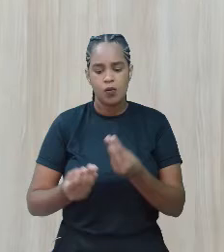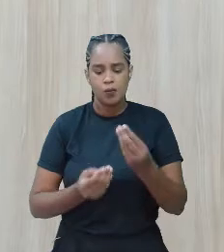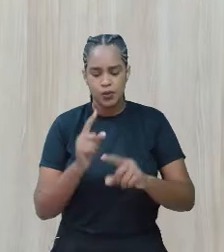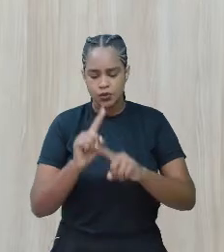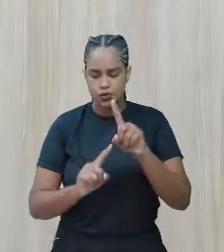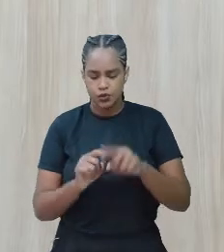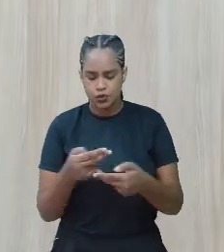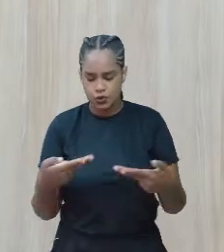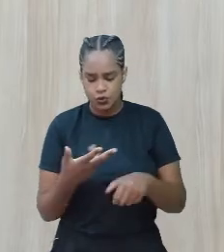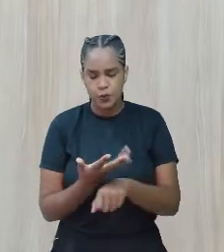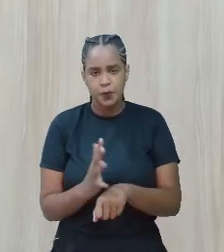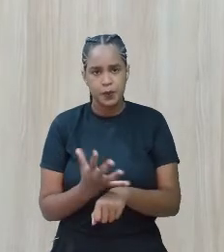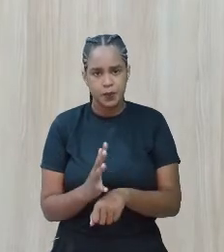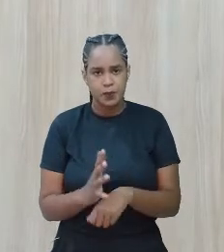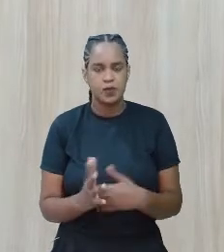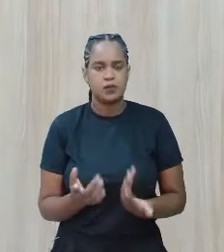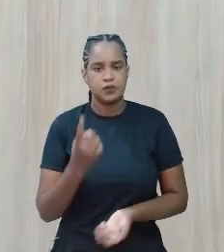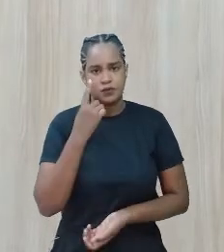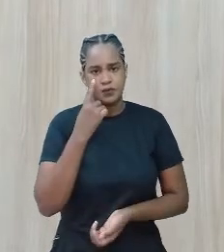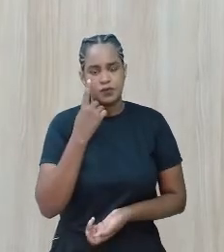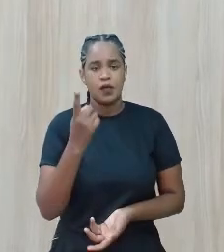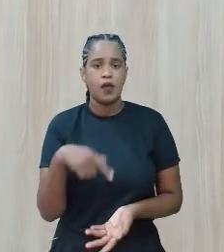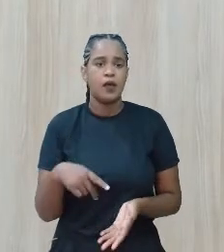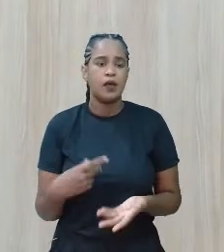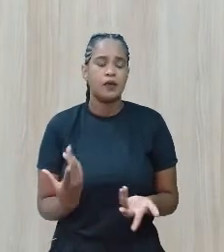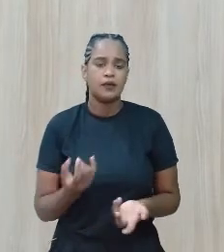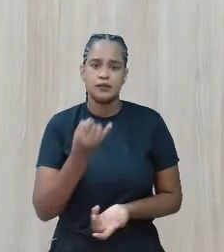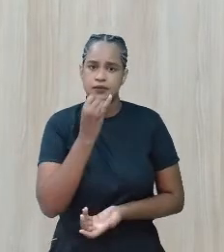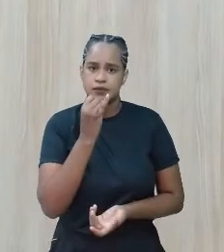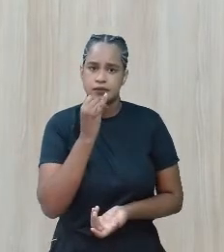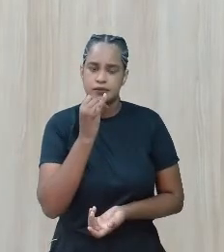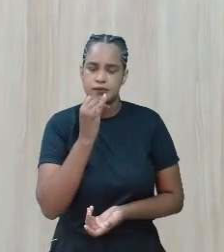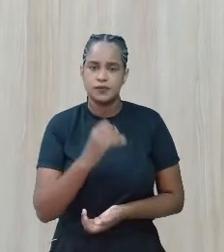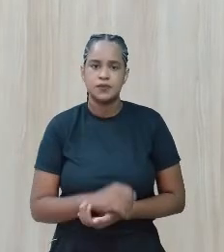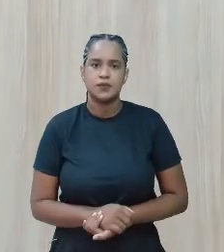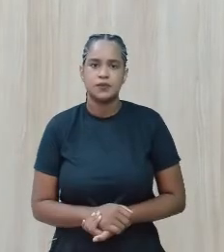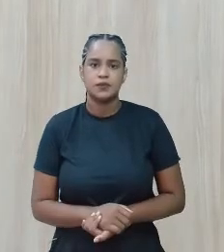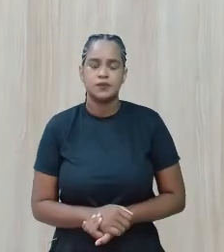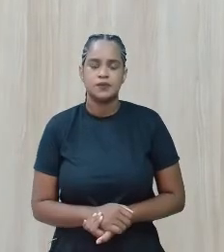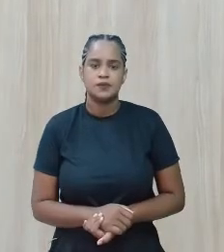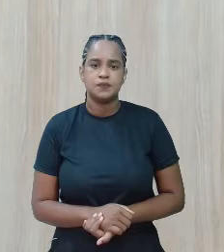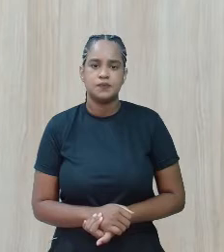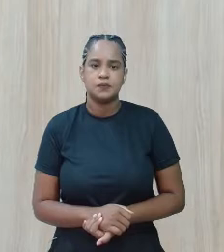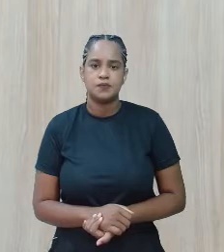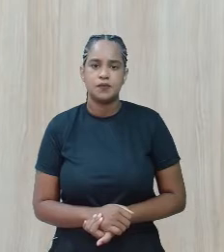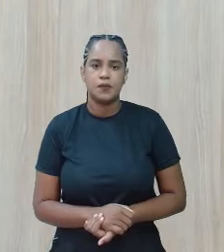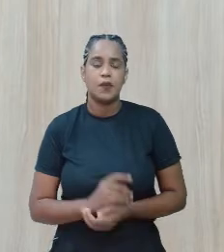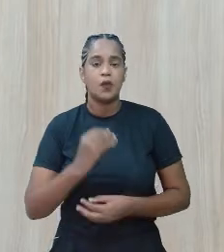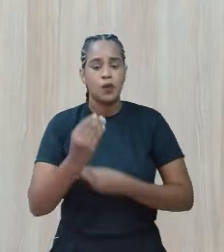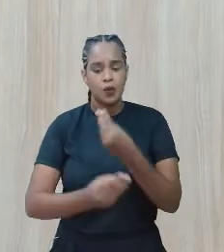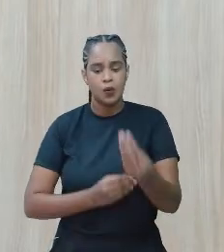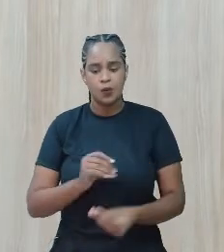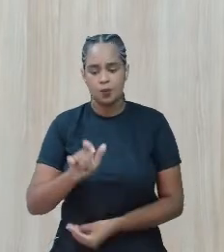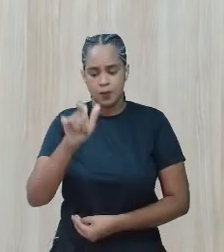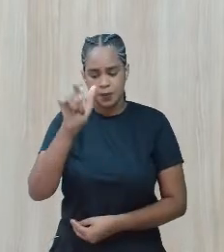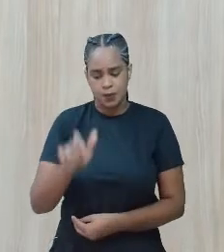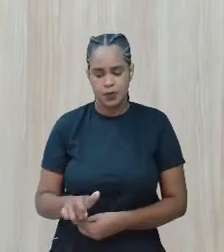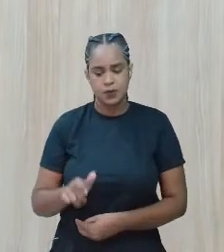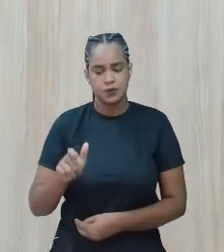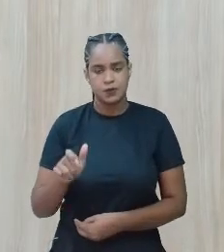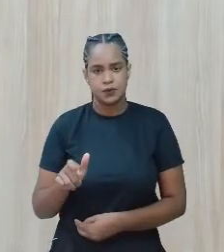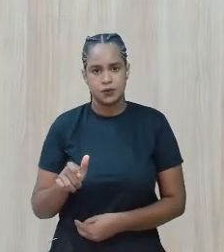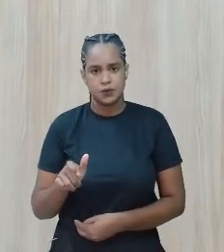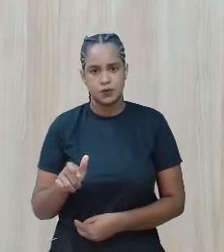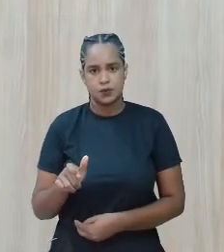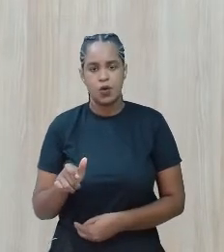isso? O que é a prática instrumental? É de fato aquilo que a palavra diz, né? Como o artista